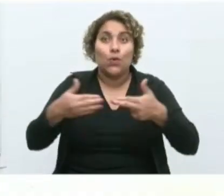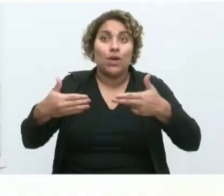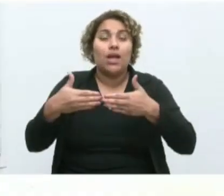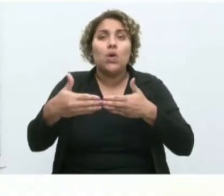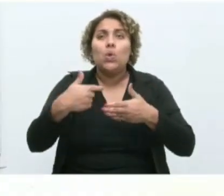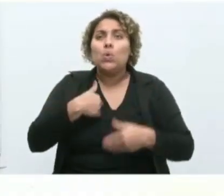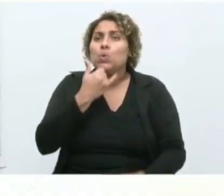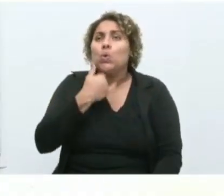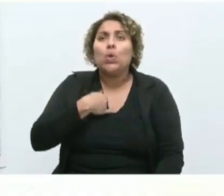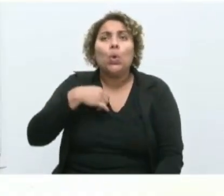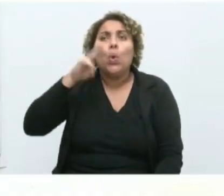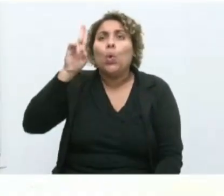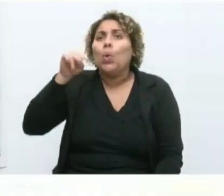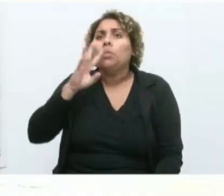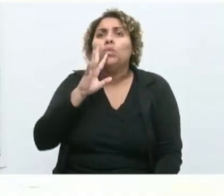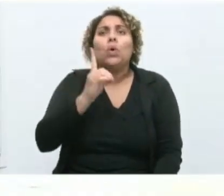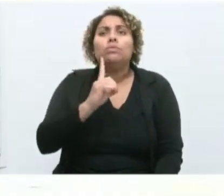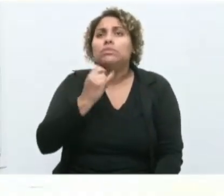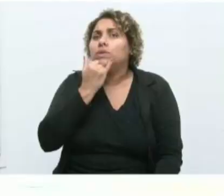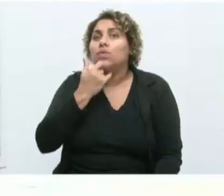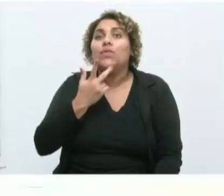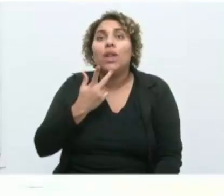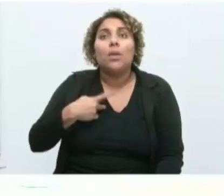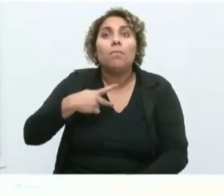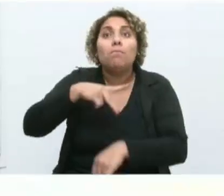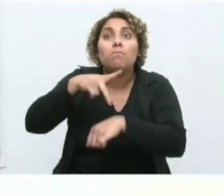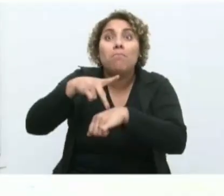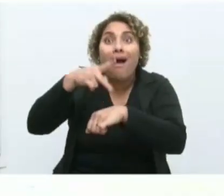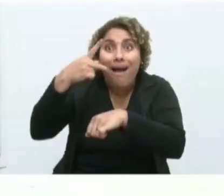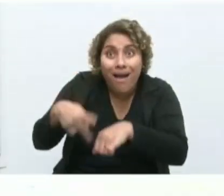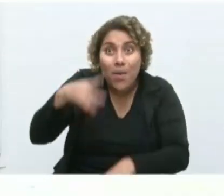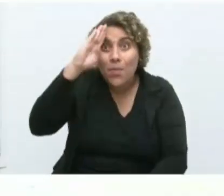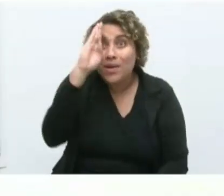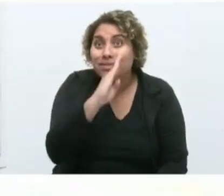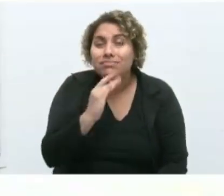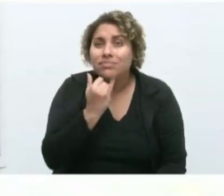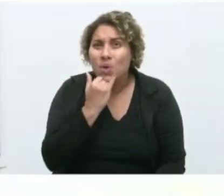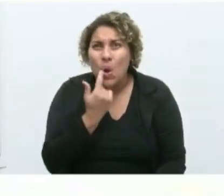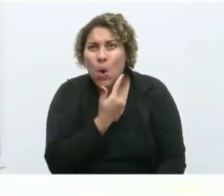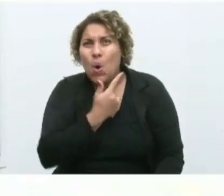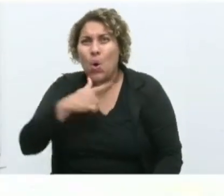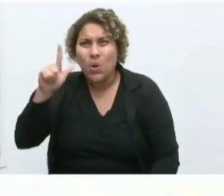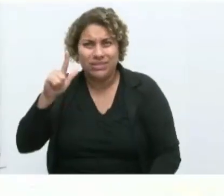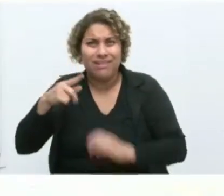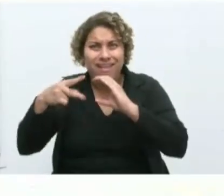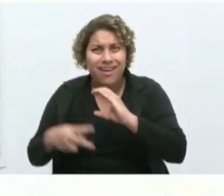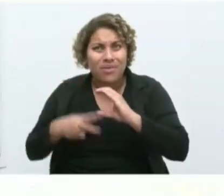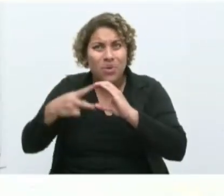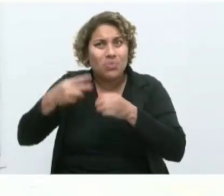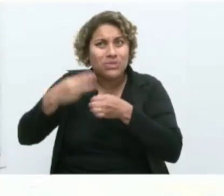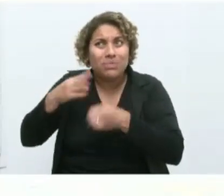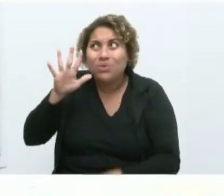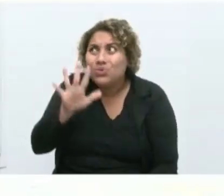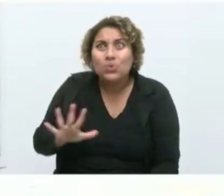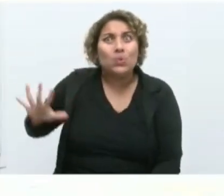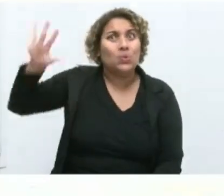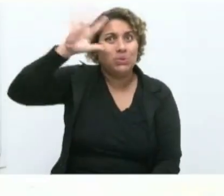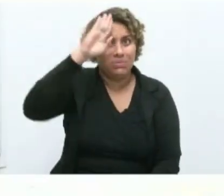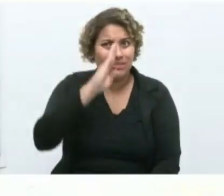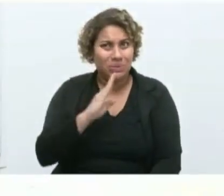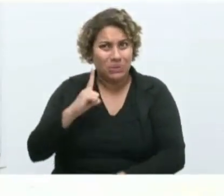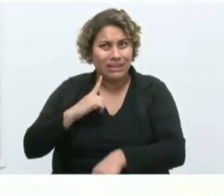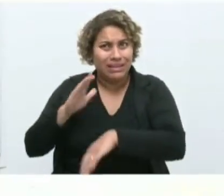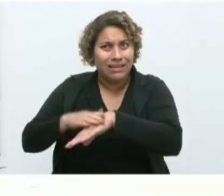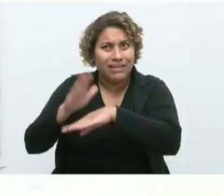Câmara Municipal do país, vou repetir para ficar gravado aqui, que tenha outra Câmara Municipal do país que tenha